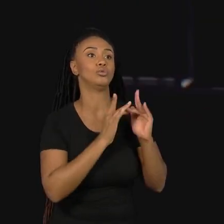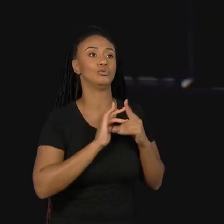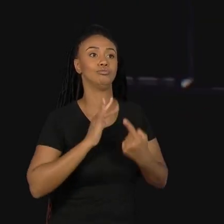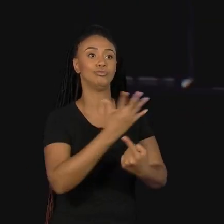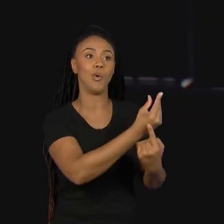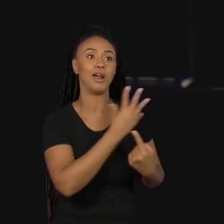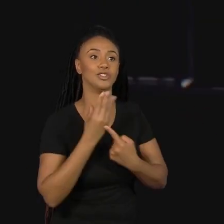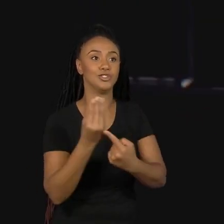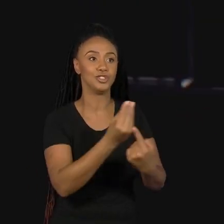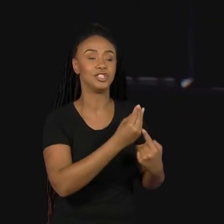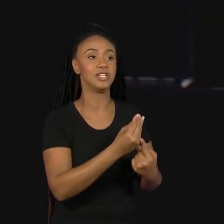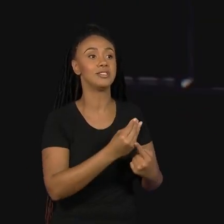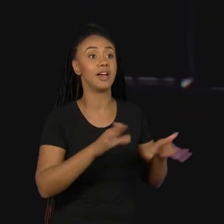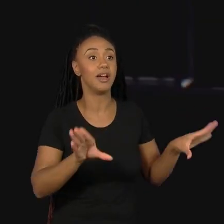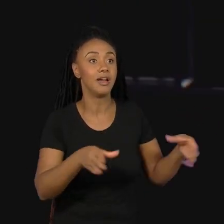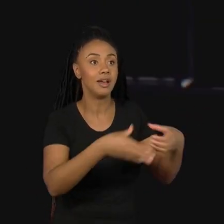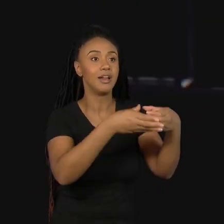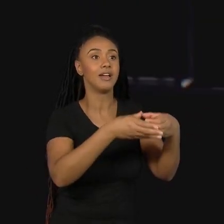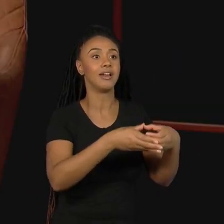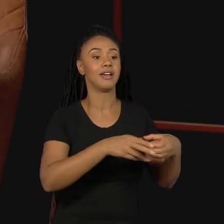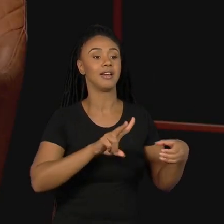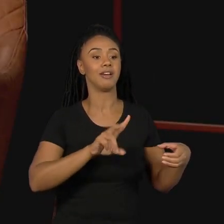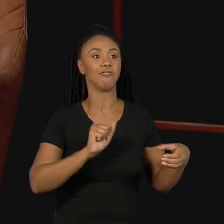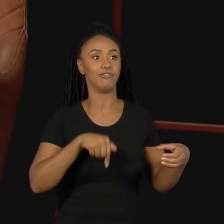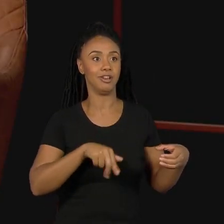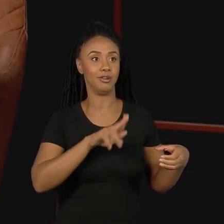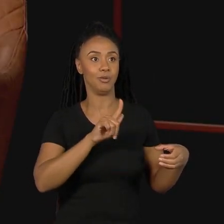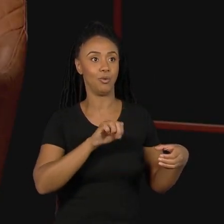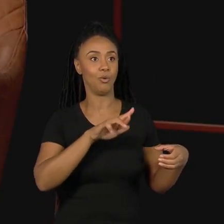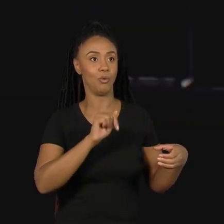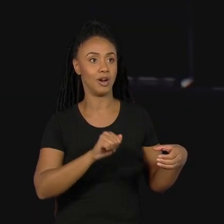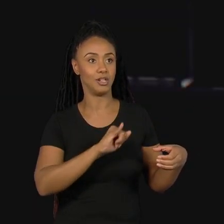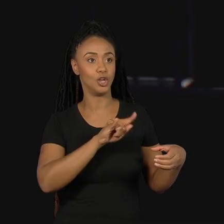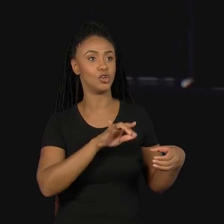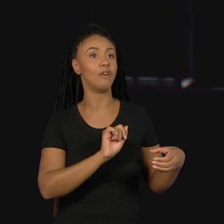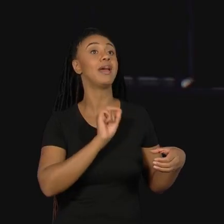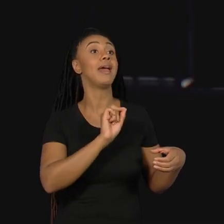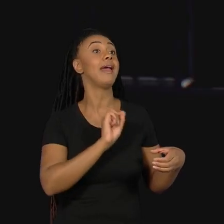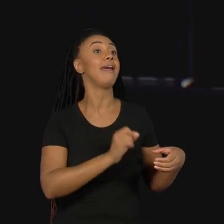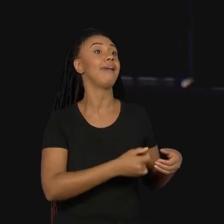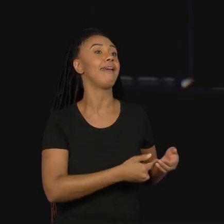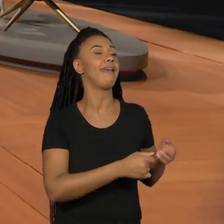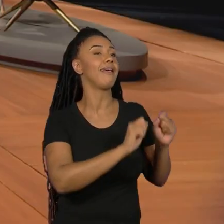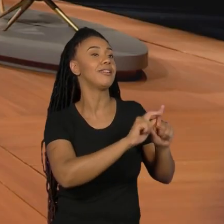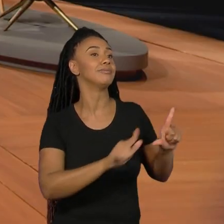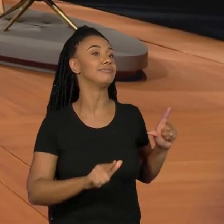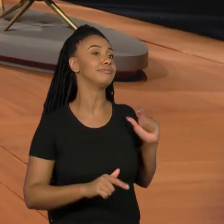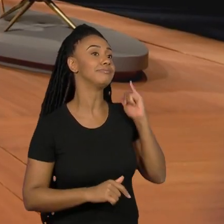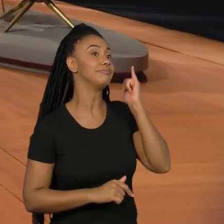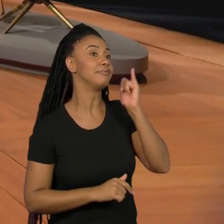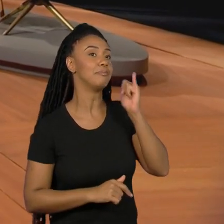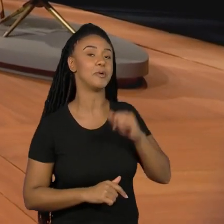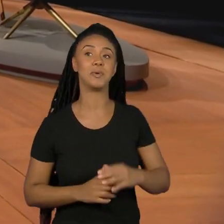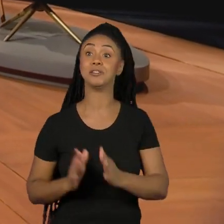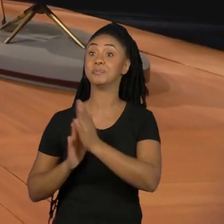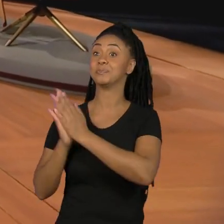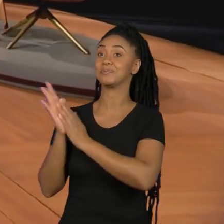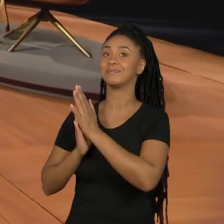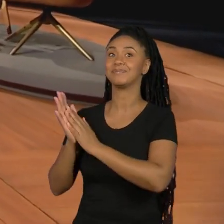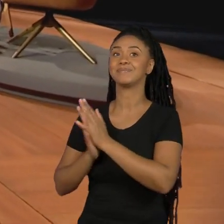juntos vocês fundam o grupo Vanguarda Jovem. Mas olha só quem abre esse assunto pra gente. Opa!